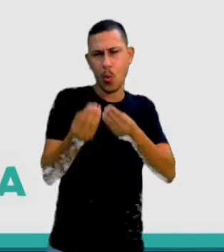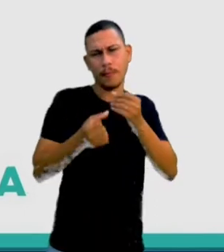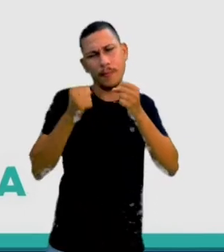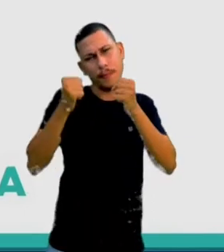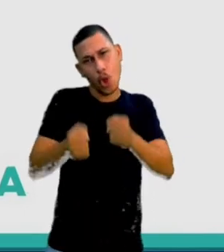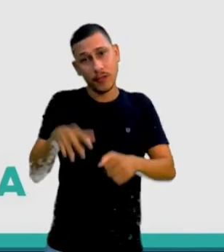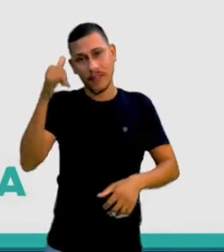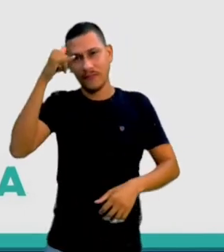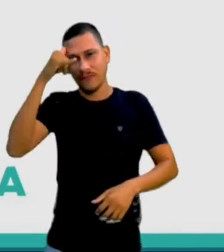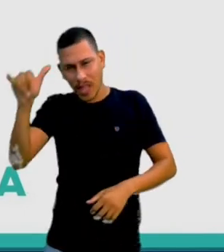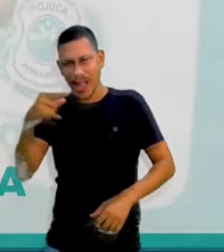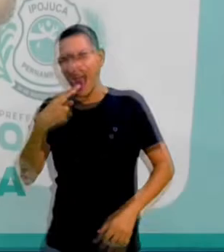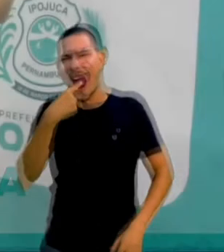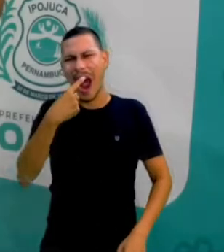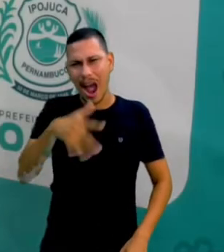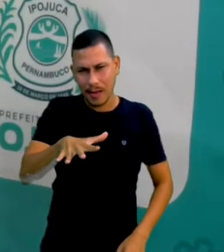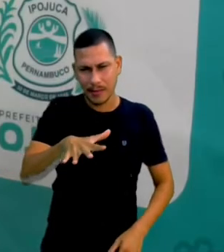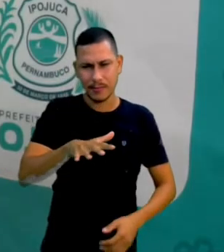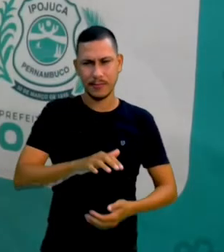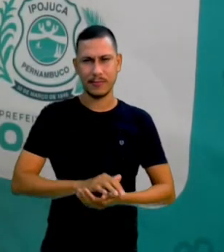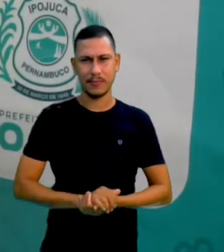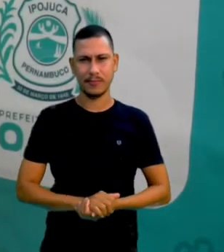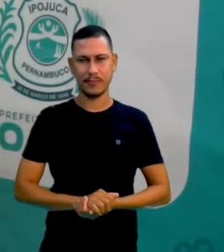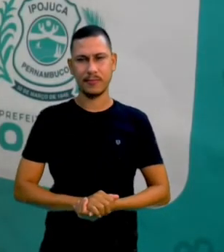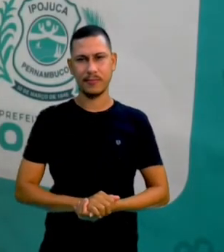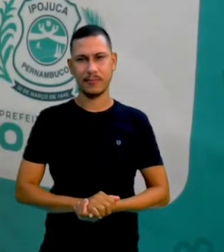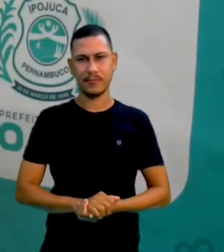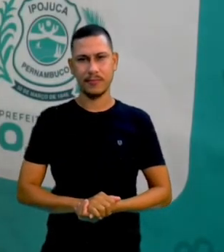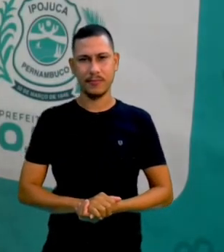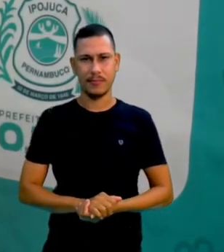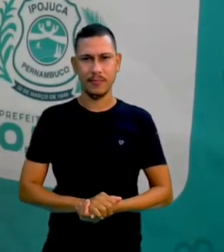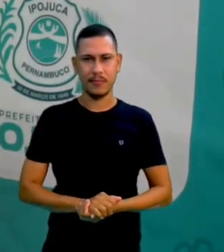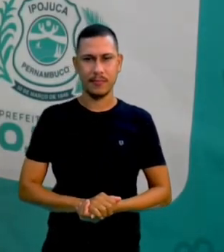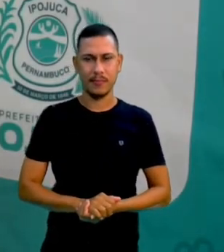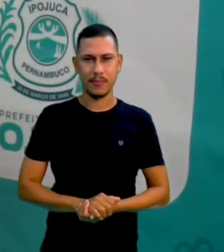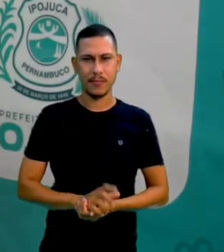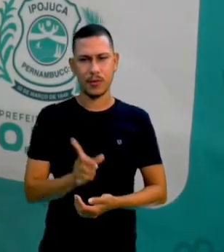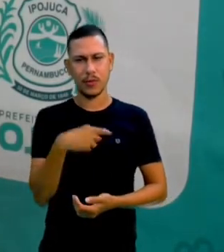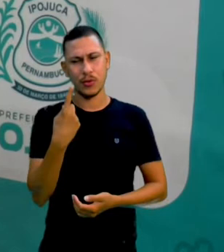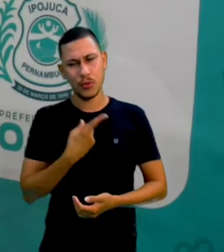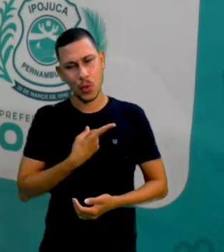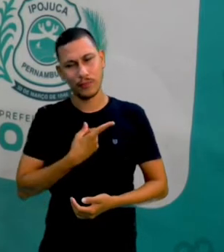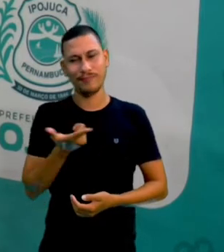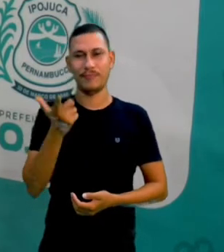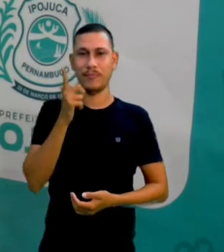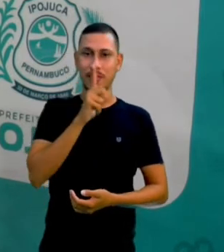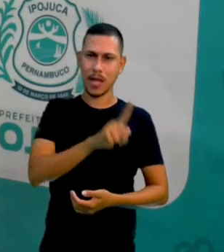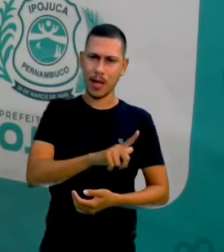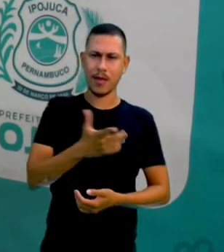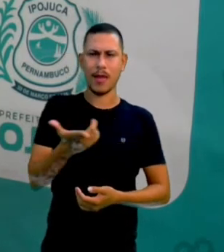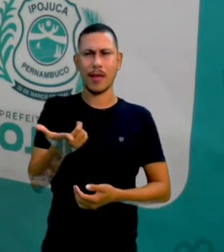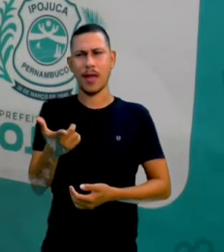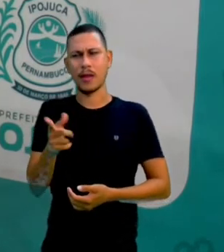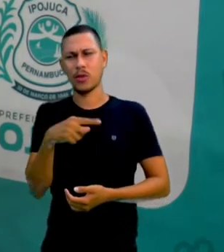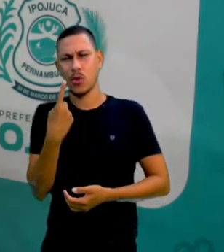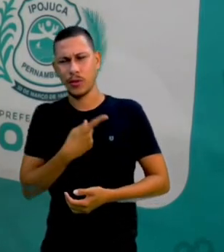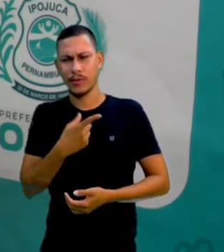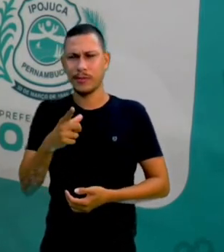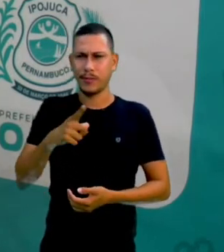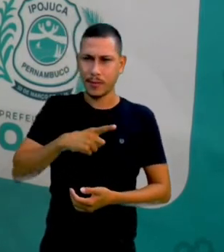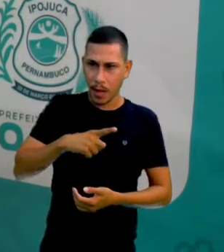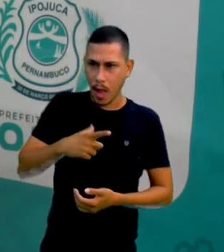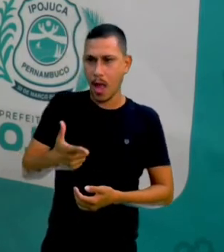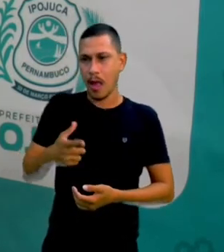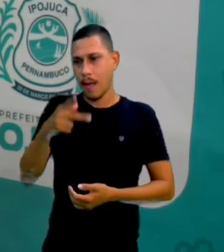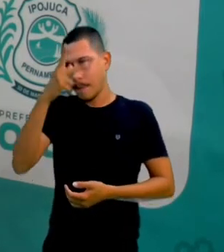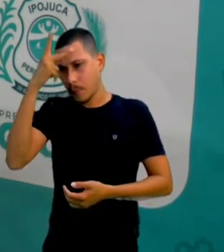pode evitar, a gente pode tratar o contexto da bulimia para que a gente consiga, em caso de estar entrando,